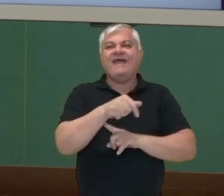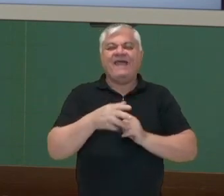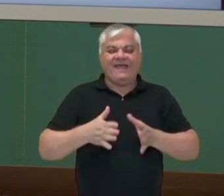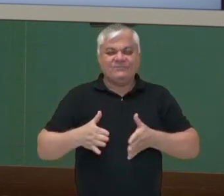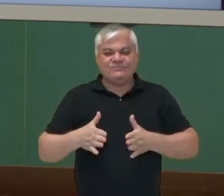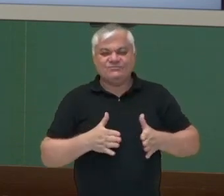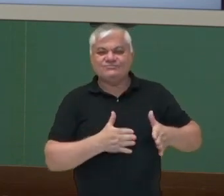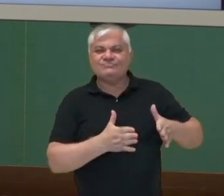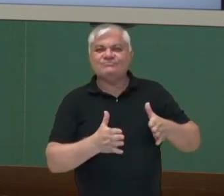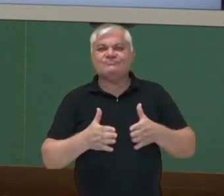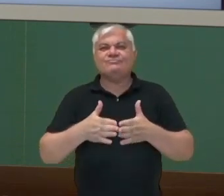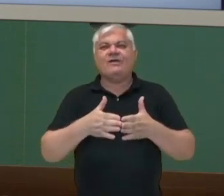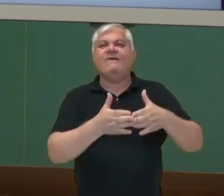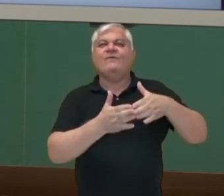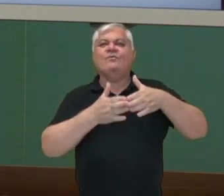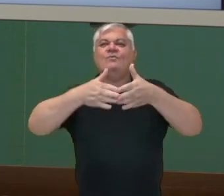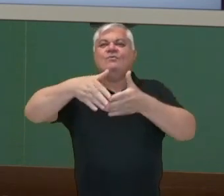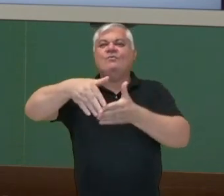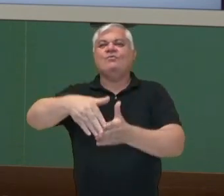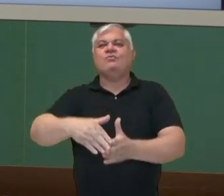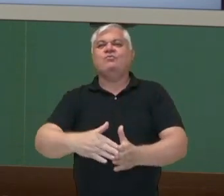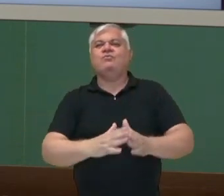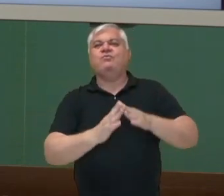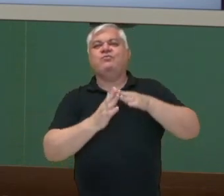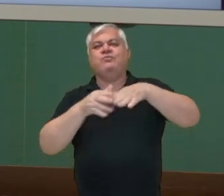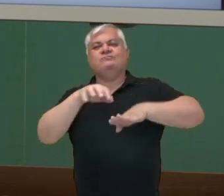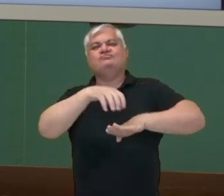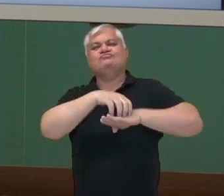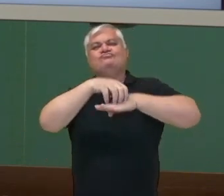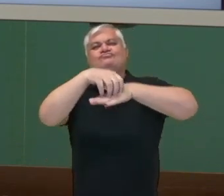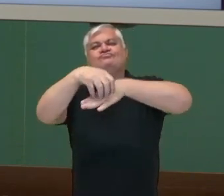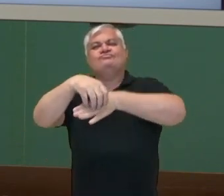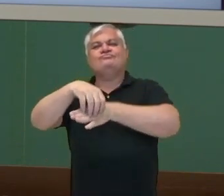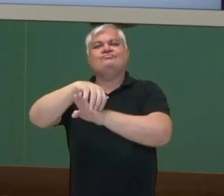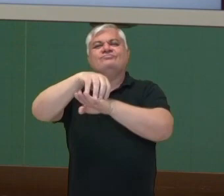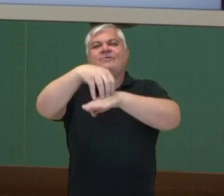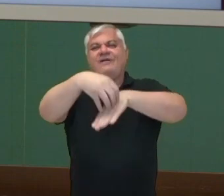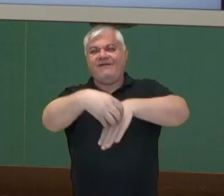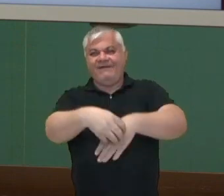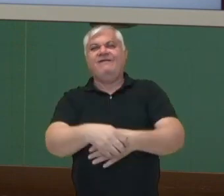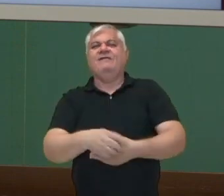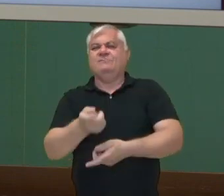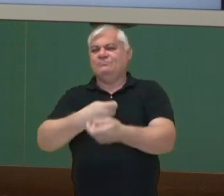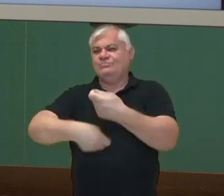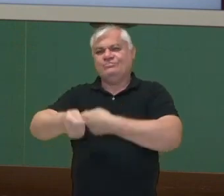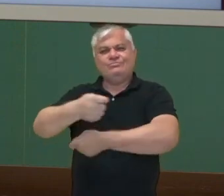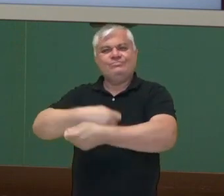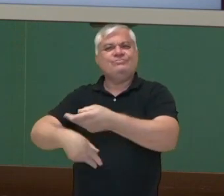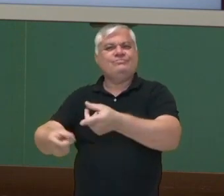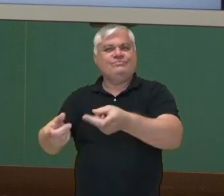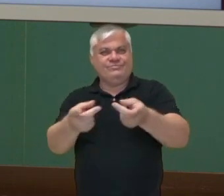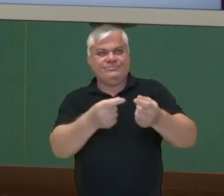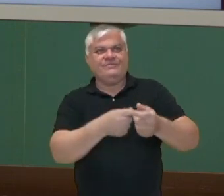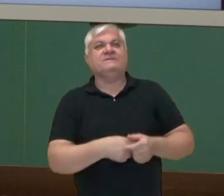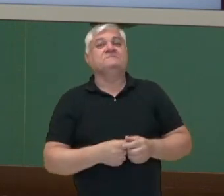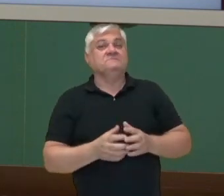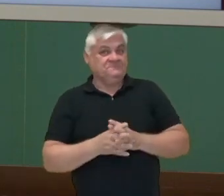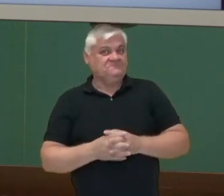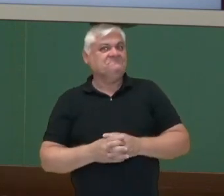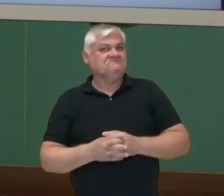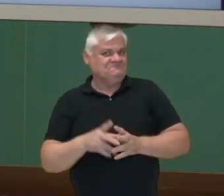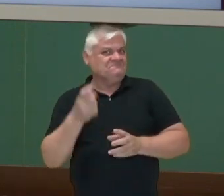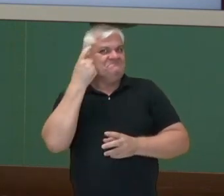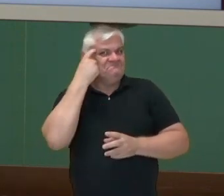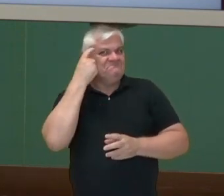para deslocar produtos e itens importantes para a economia regional, certo? Então, uma característica que a gente tem que